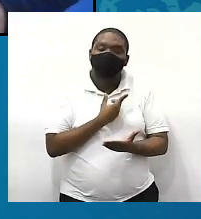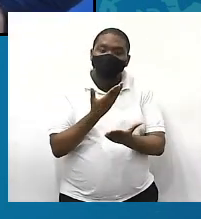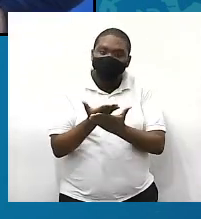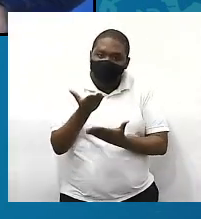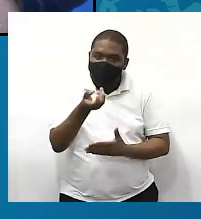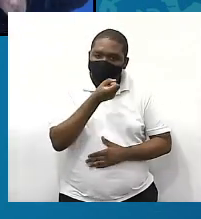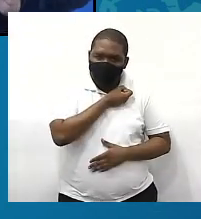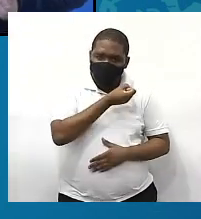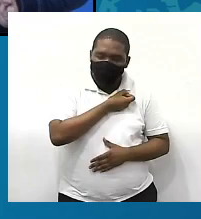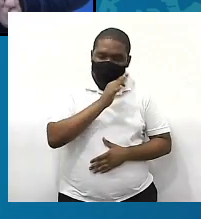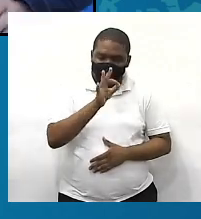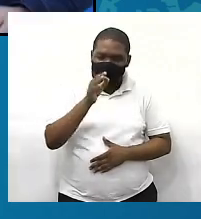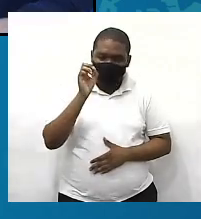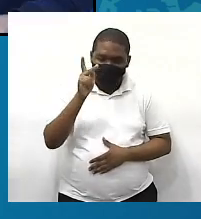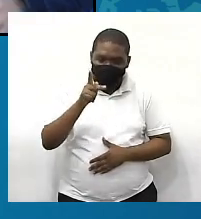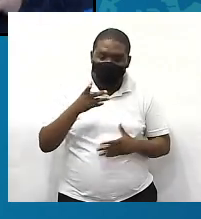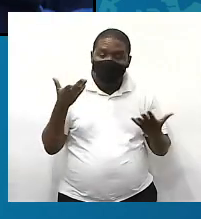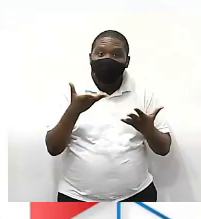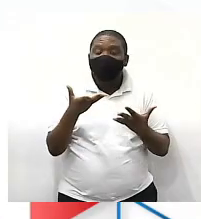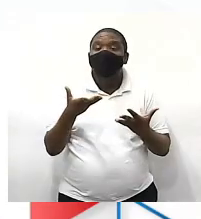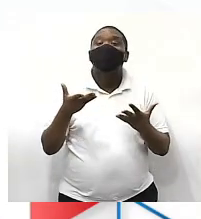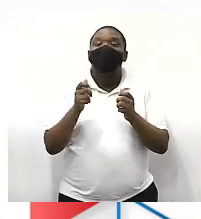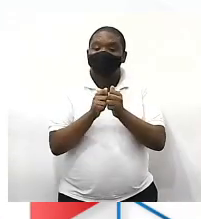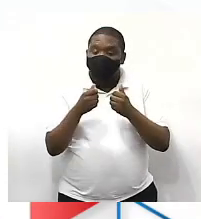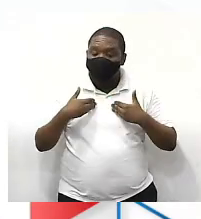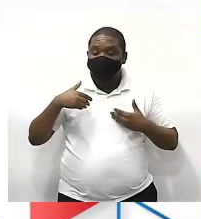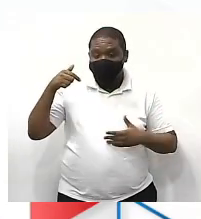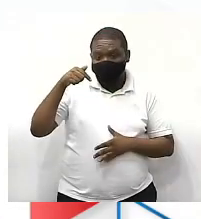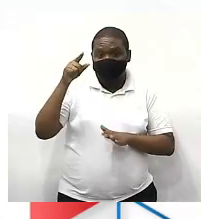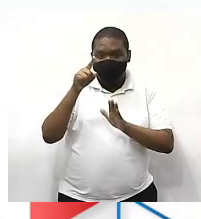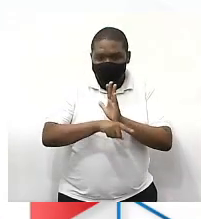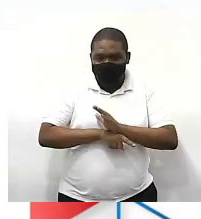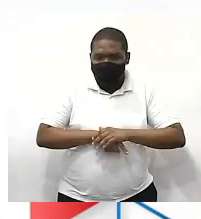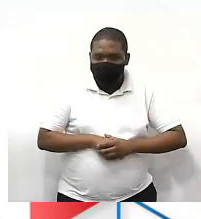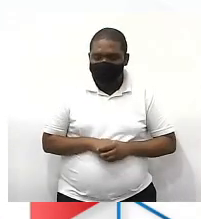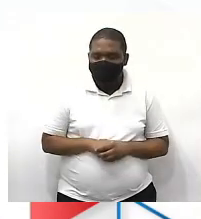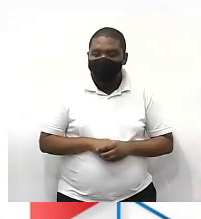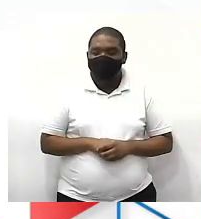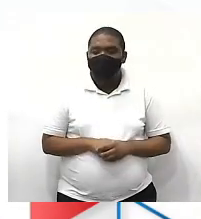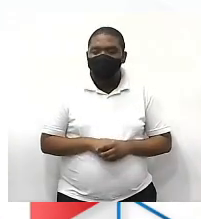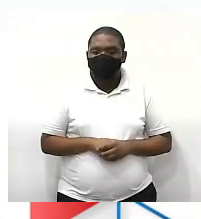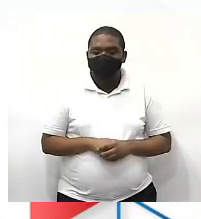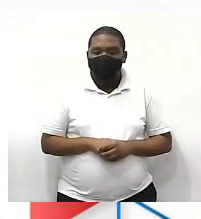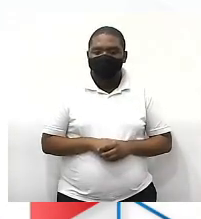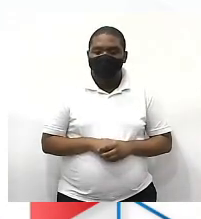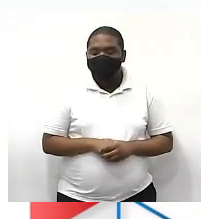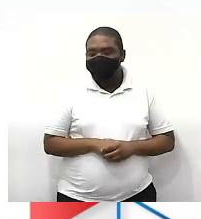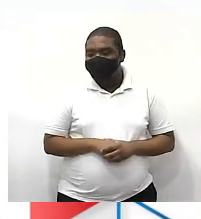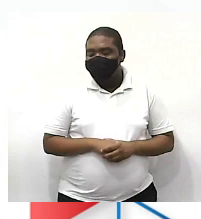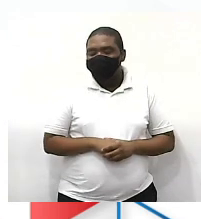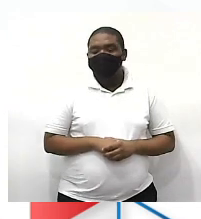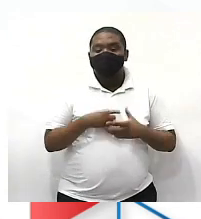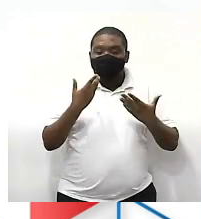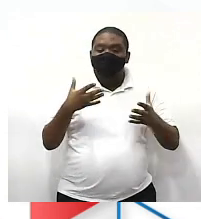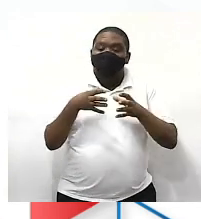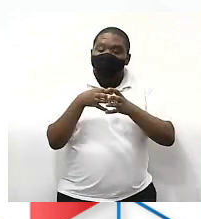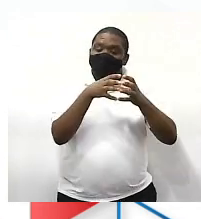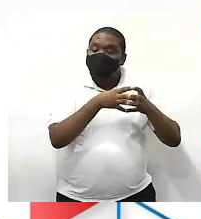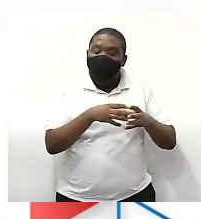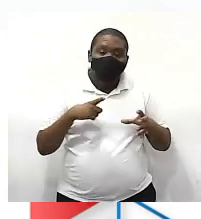racional, ok? Segue comigo agora, nossa sétima questão. Obrigado, Jonathan. Em um grupo